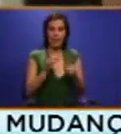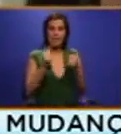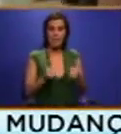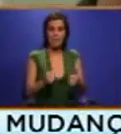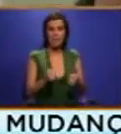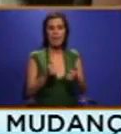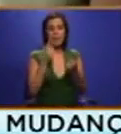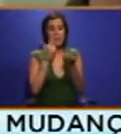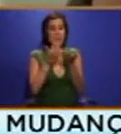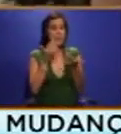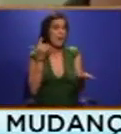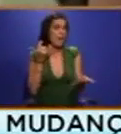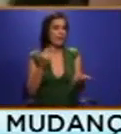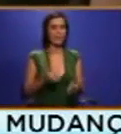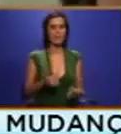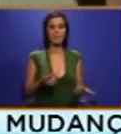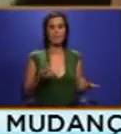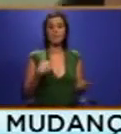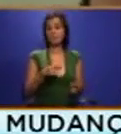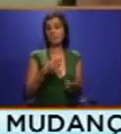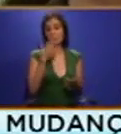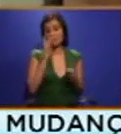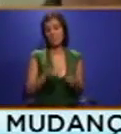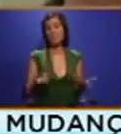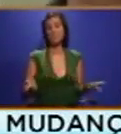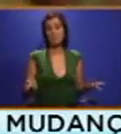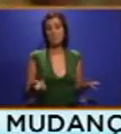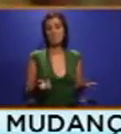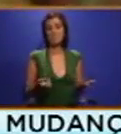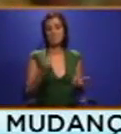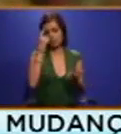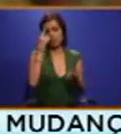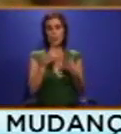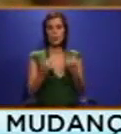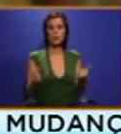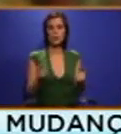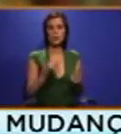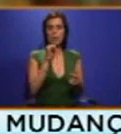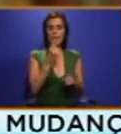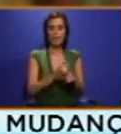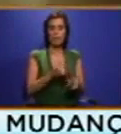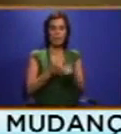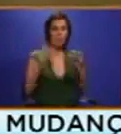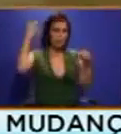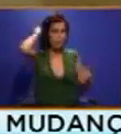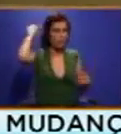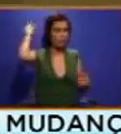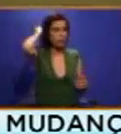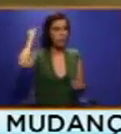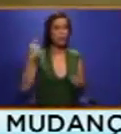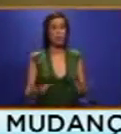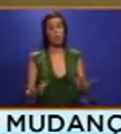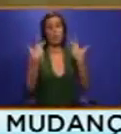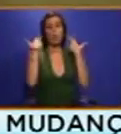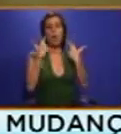batido mais brilhante eu ia por aí começava por aí arranjarmos uma solução para ela não andar sempre com o cabelo preso claro que o corte nunca